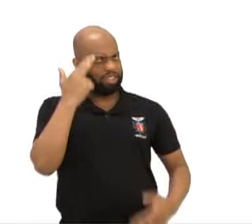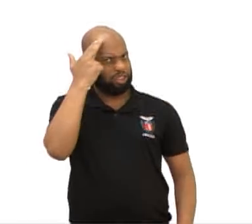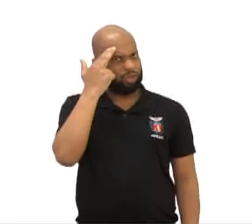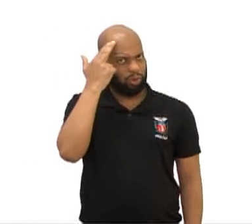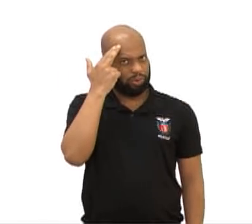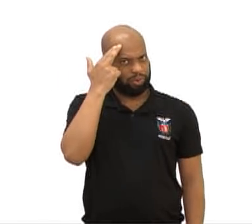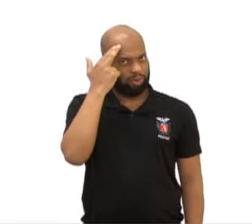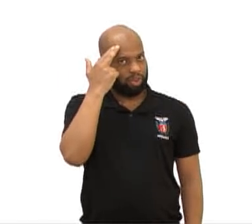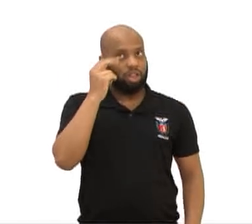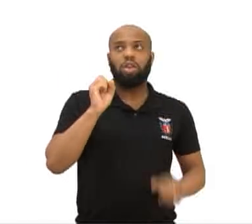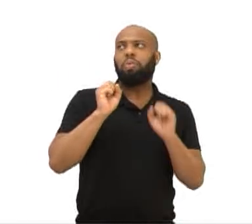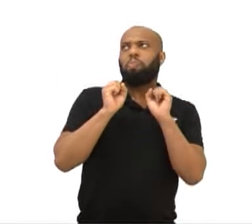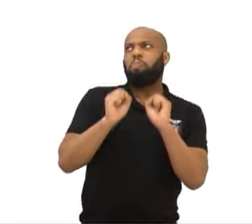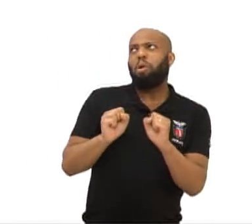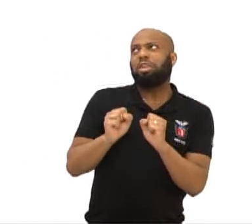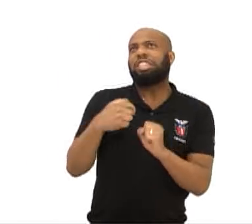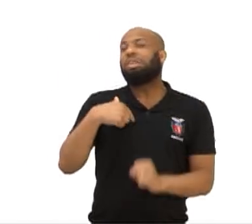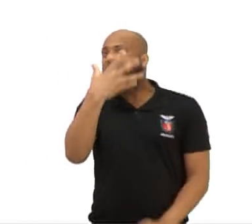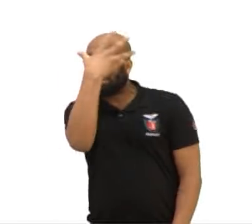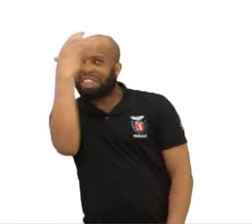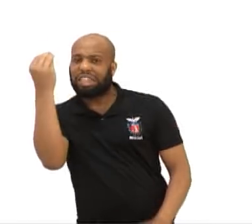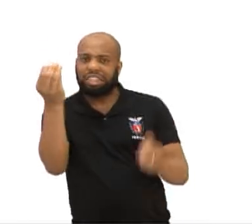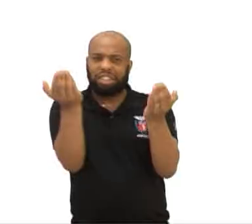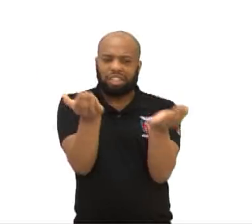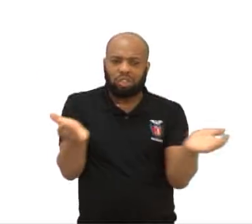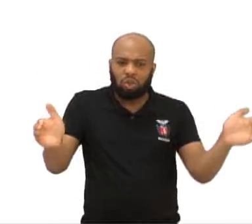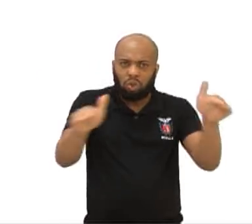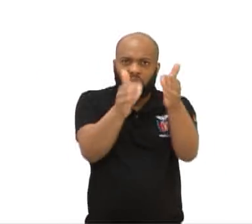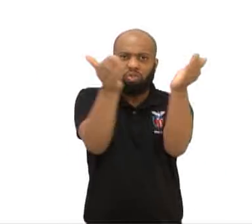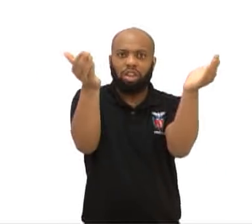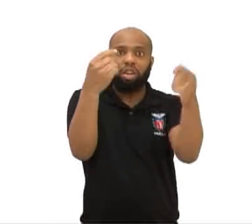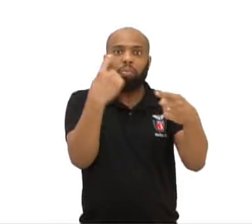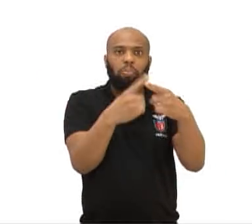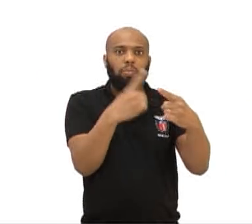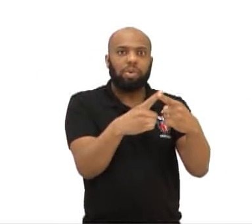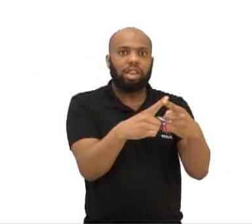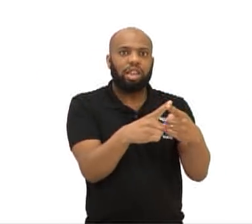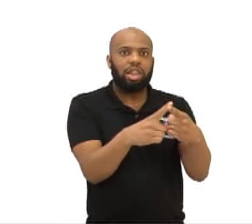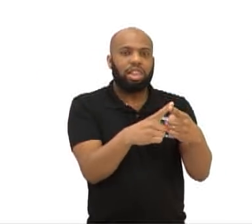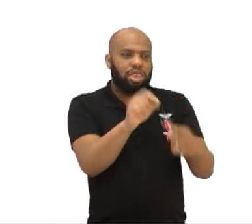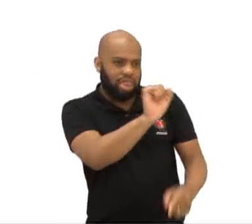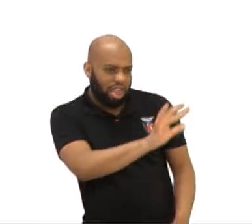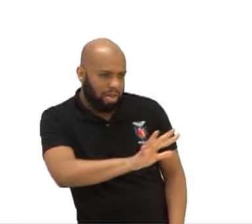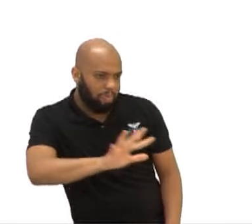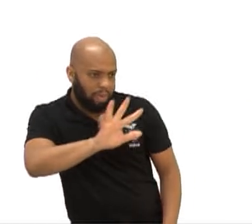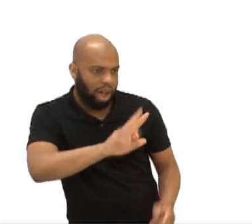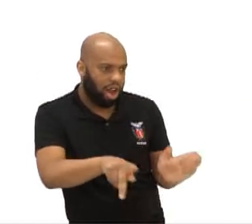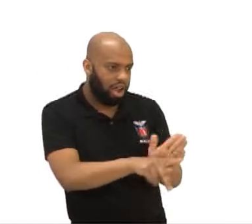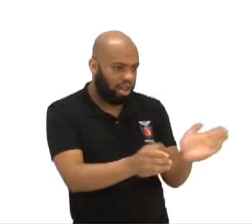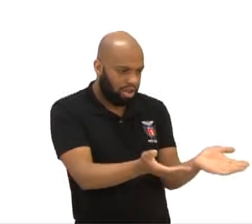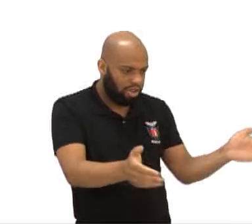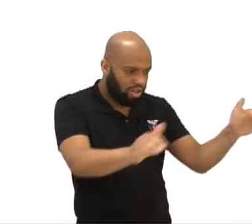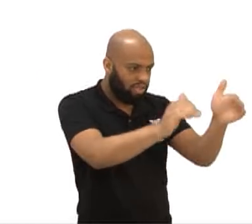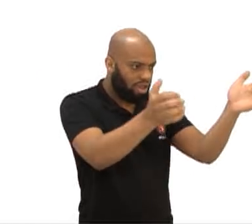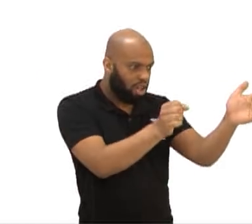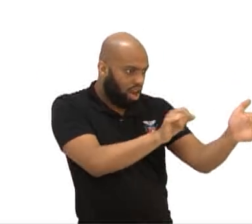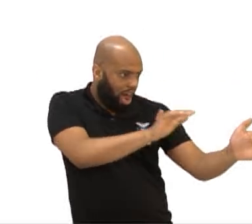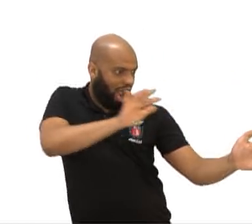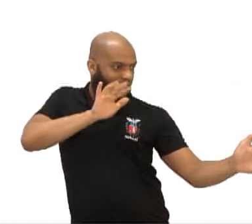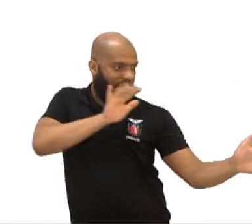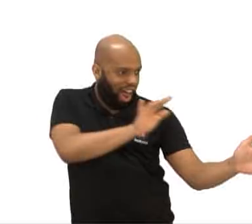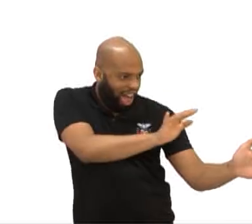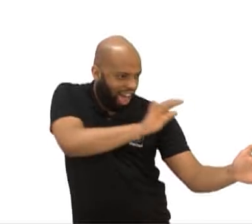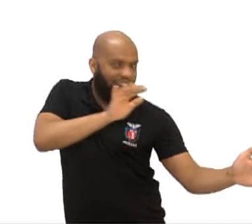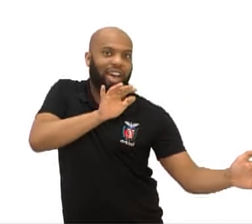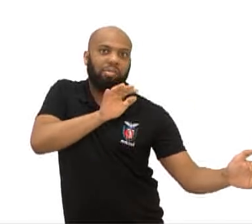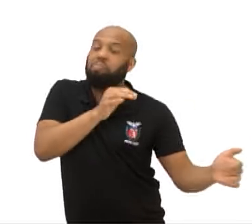me recorde bem do vaso. É possível que a imagem, brilhante e esguia, permaneça por eu a ter comunicado